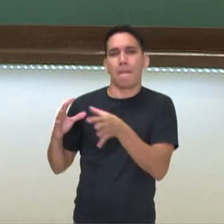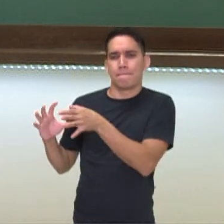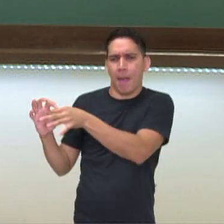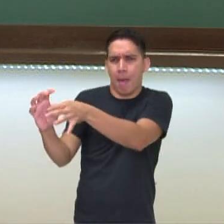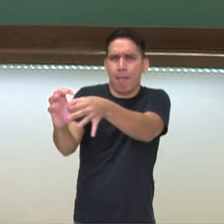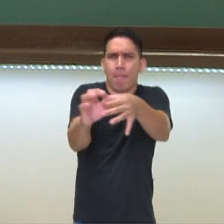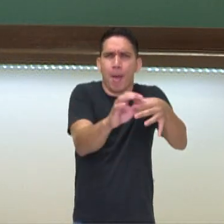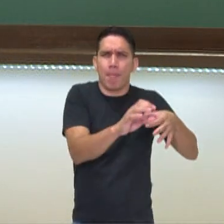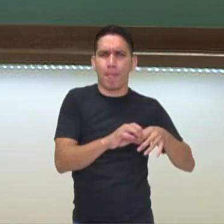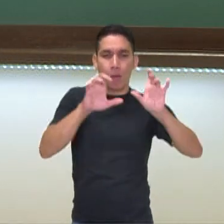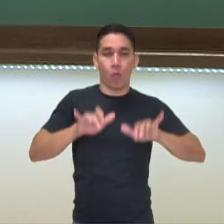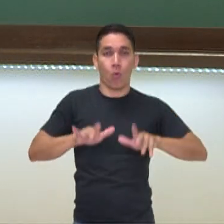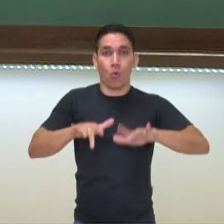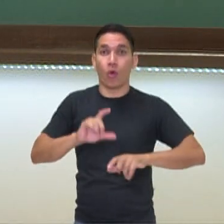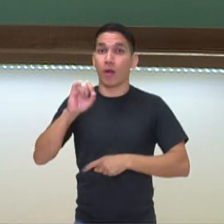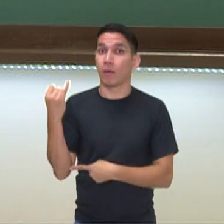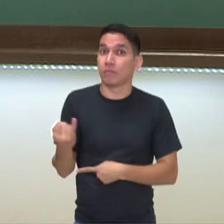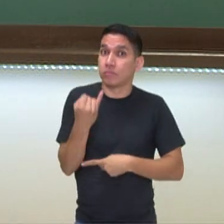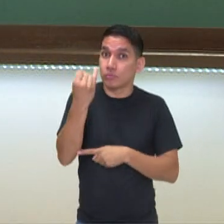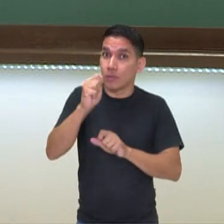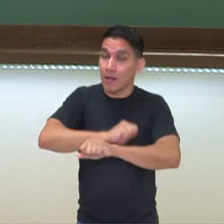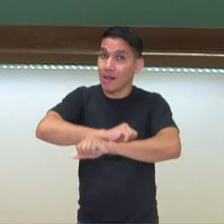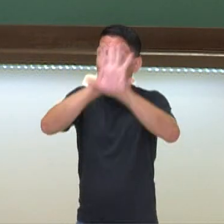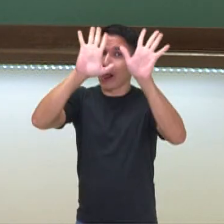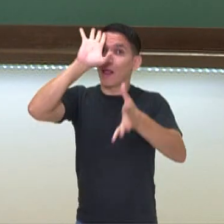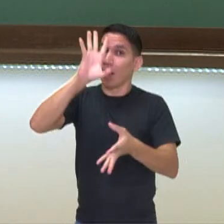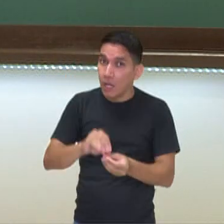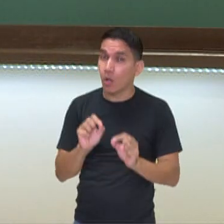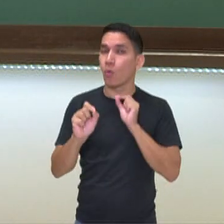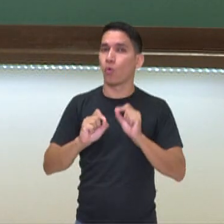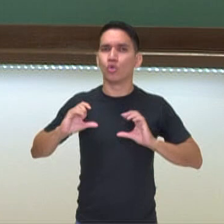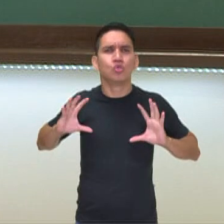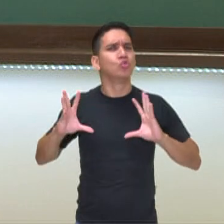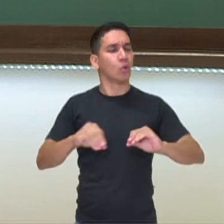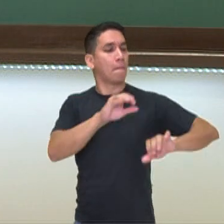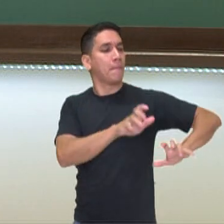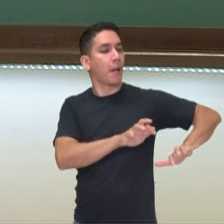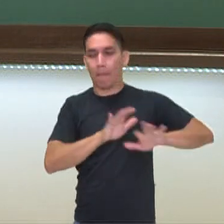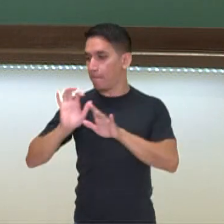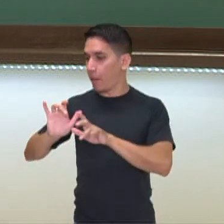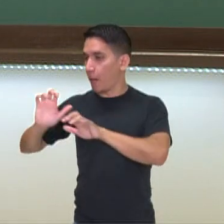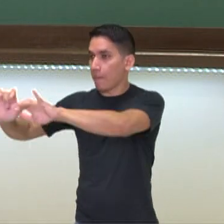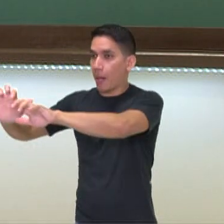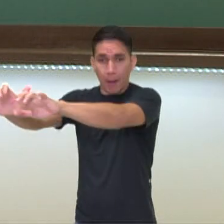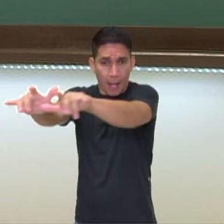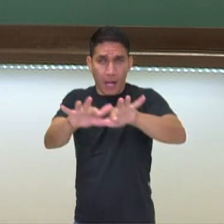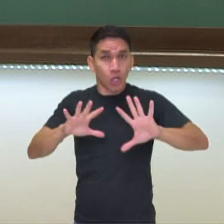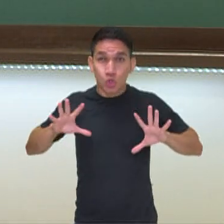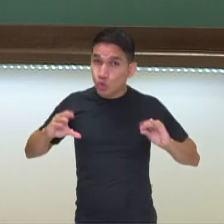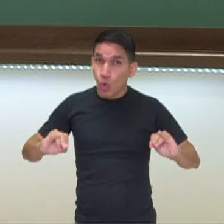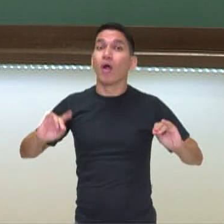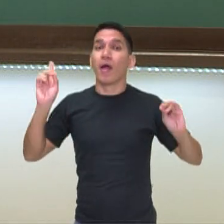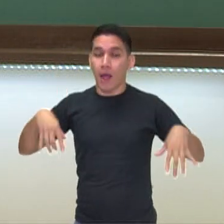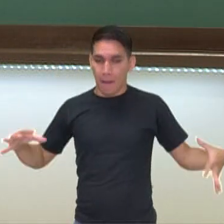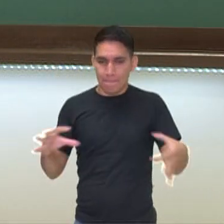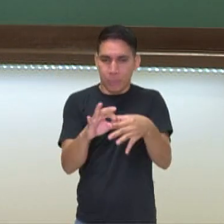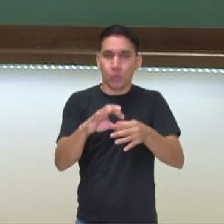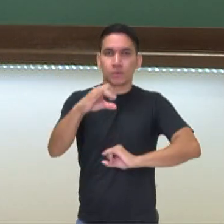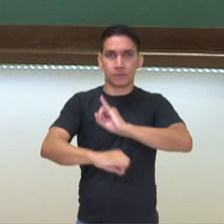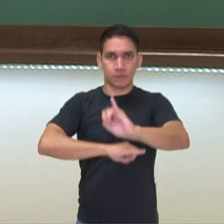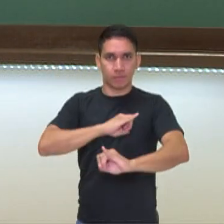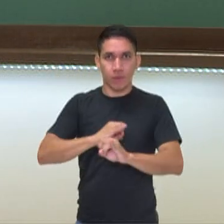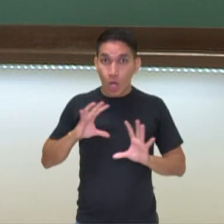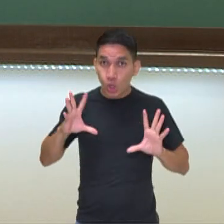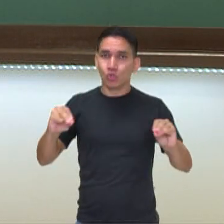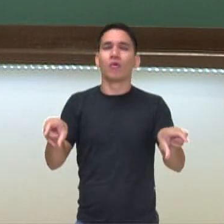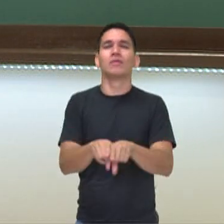de computadores, é importante que tenhamos claro que todos os computadores do nosso planeta que estão conectados à internet e também todos